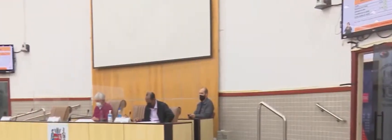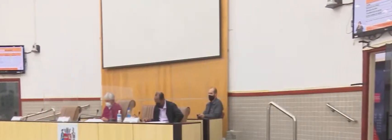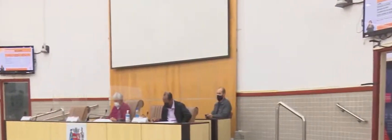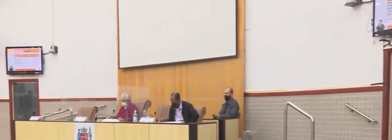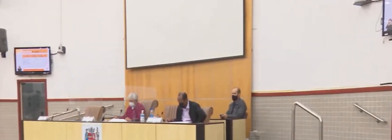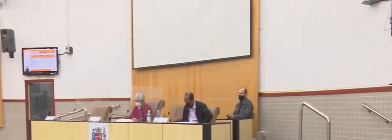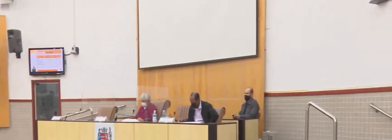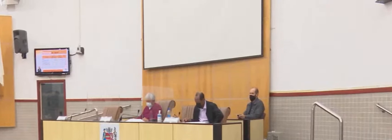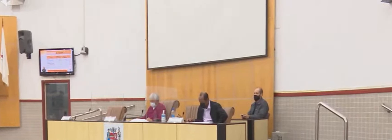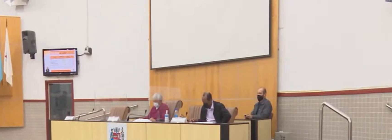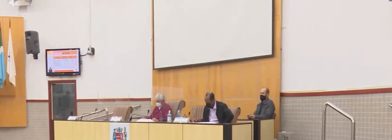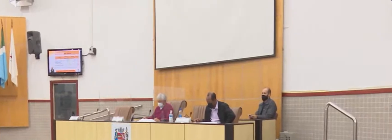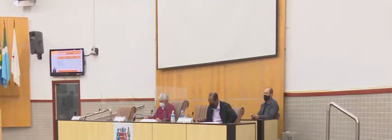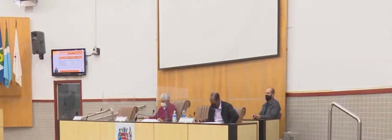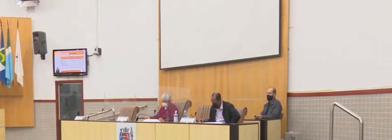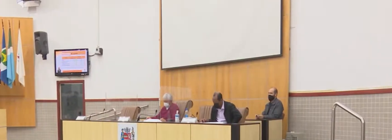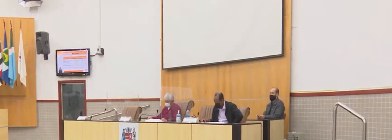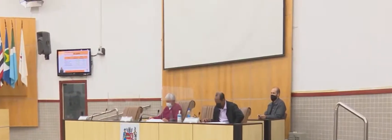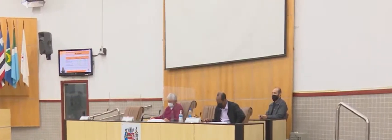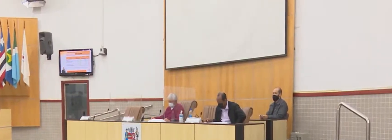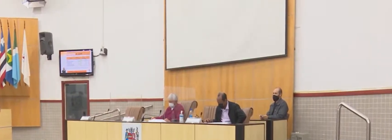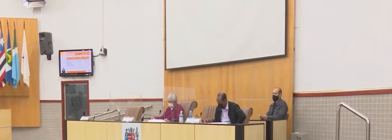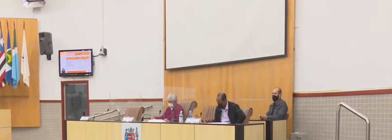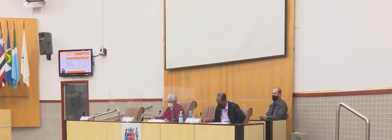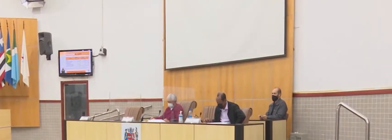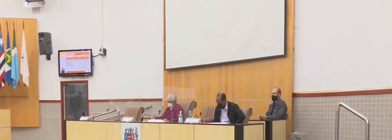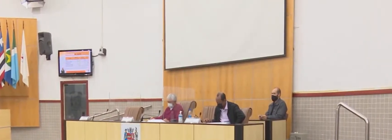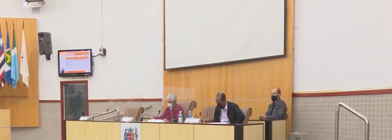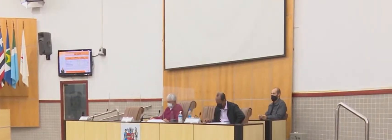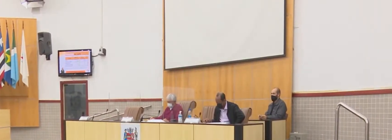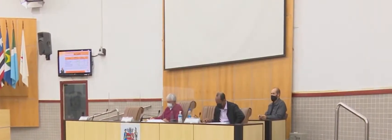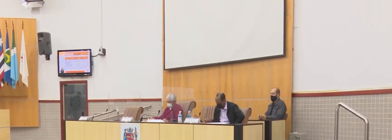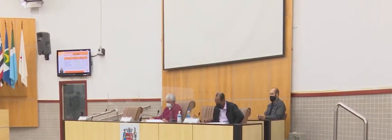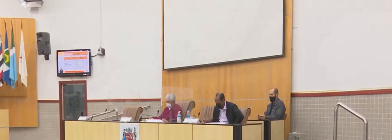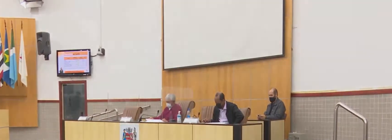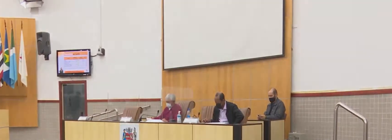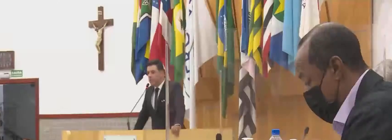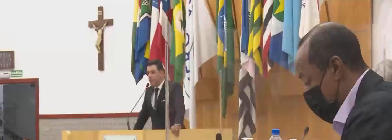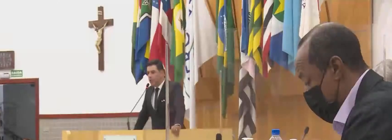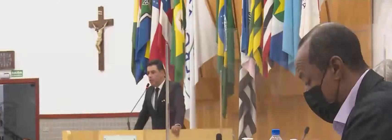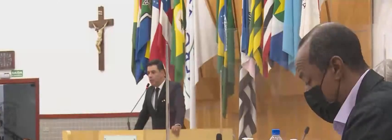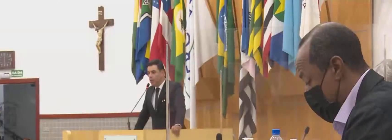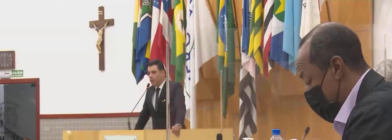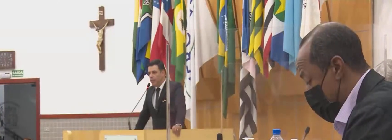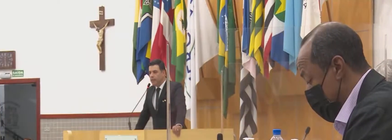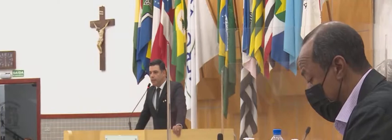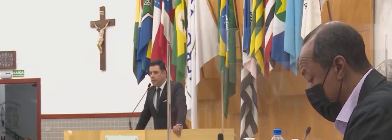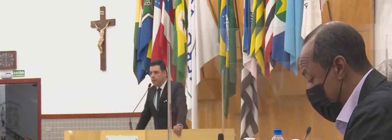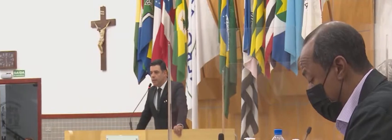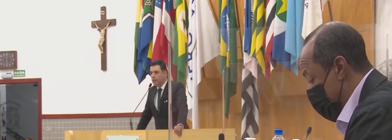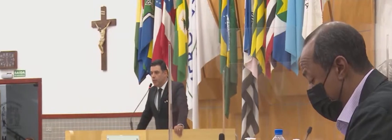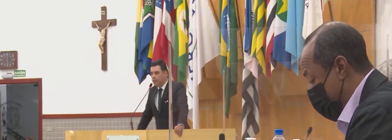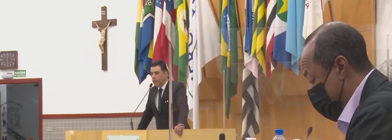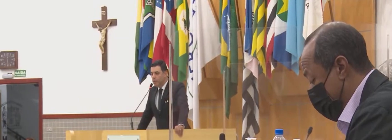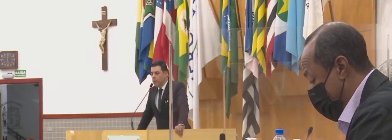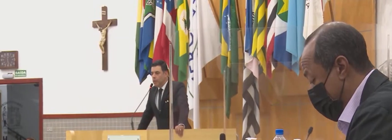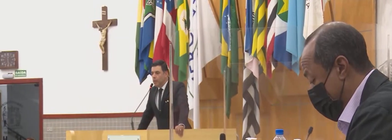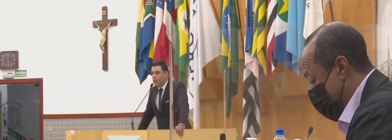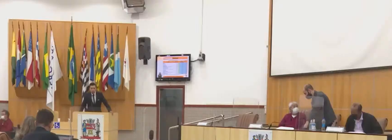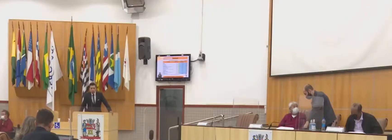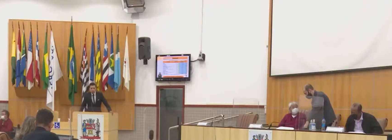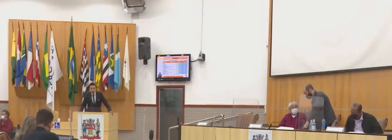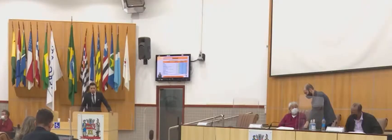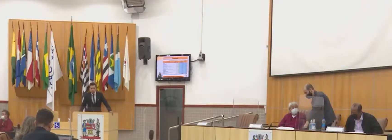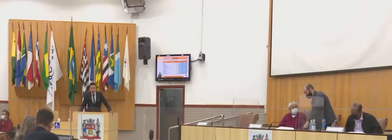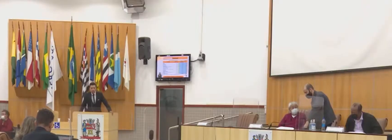metas fiscais do primeiro quadrimestre de 2022, de janeiro a abril. O evento foi convocado pela